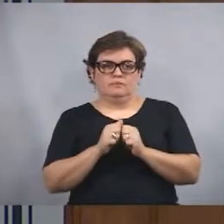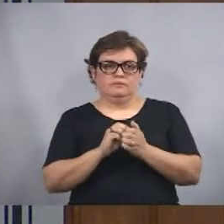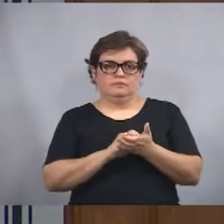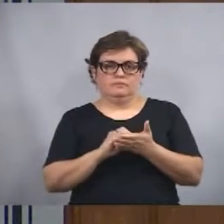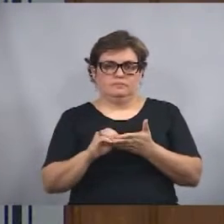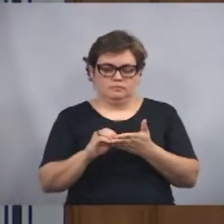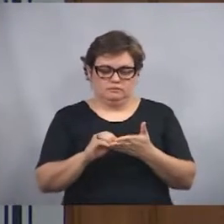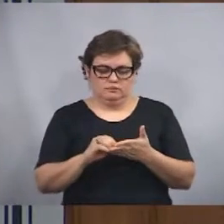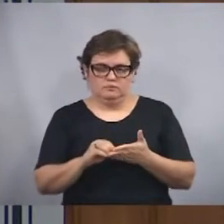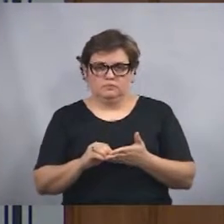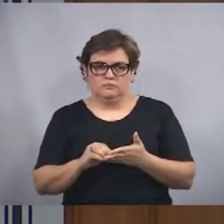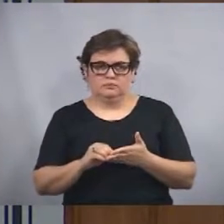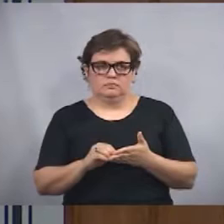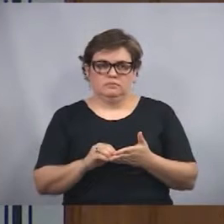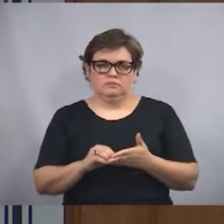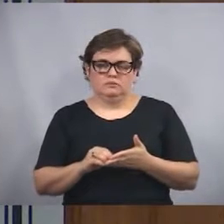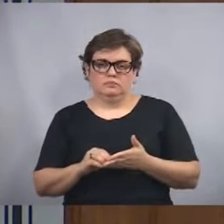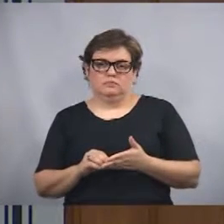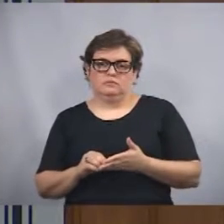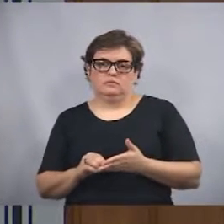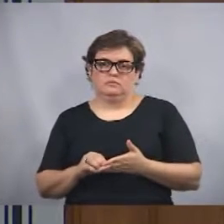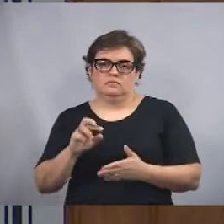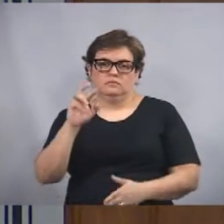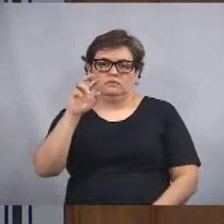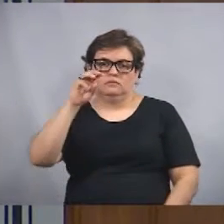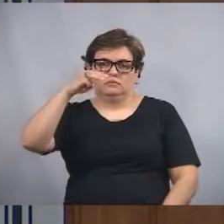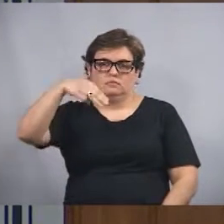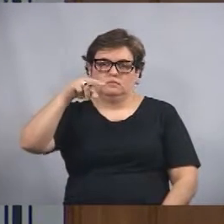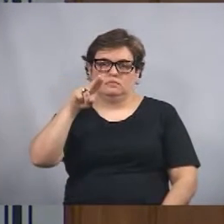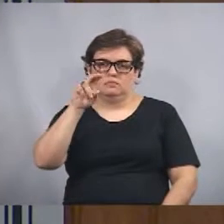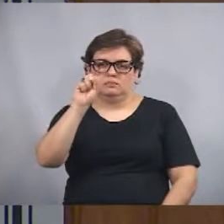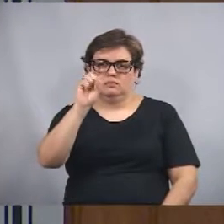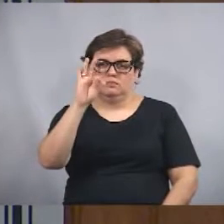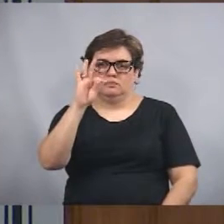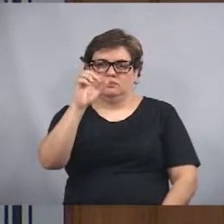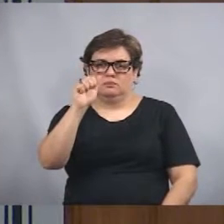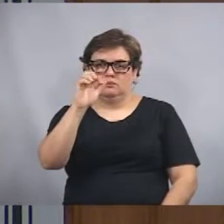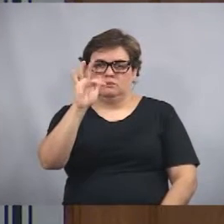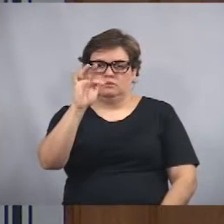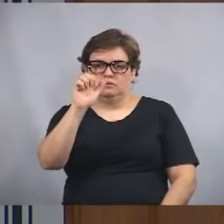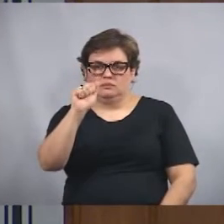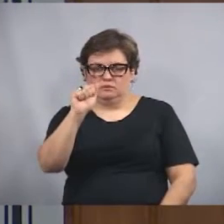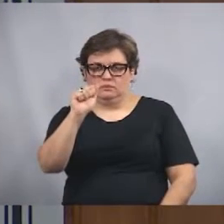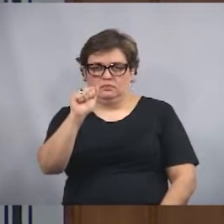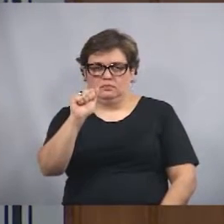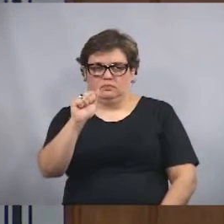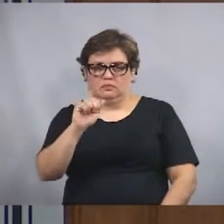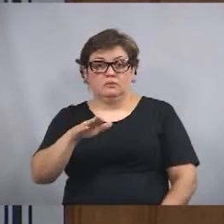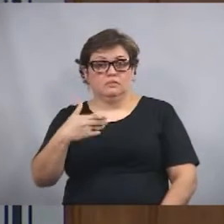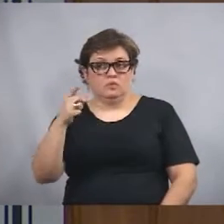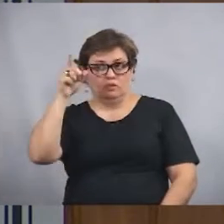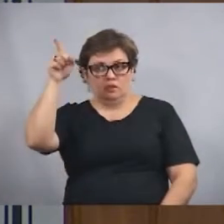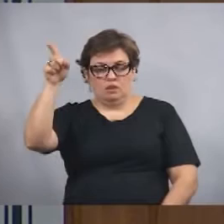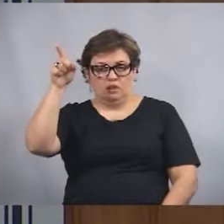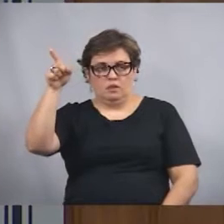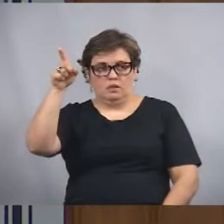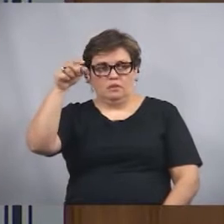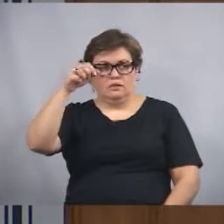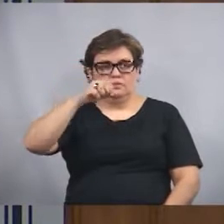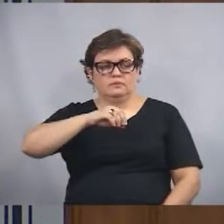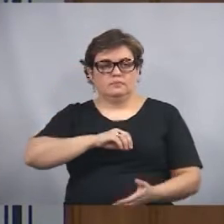secretário Vereador Marcos Custódio Ricardo mostafa enquanto ele estava lá na